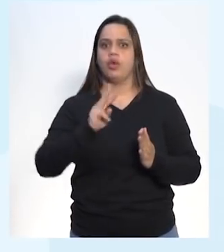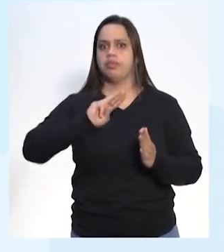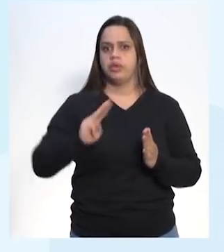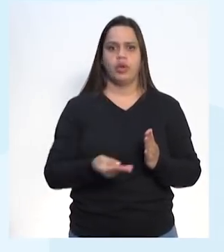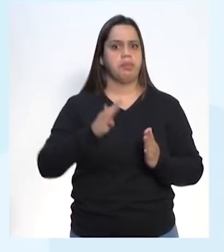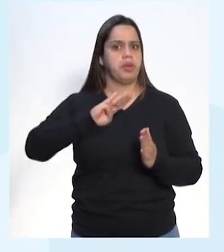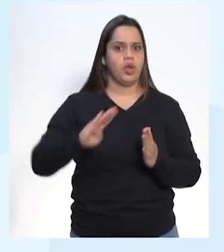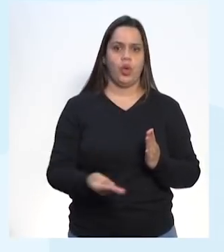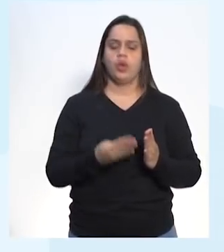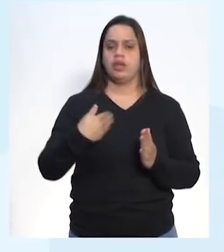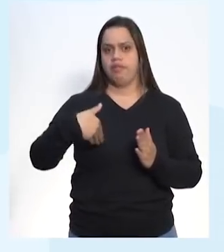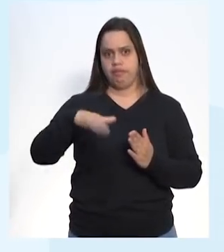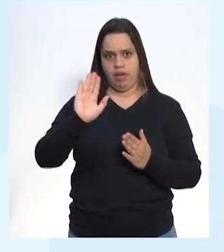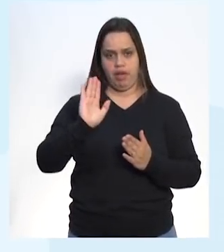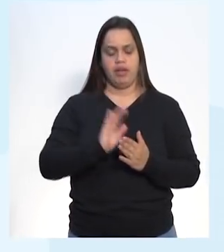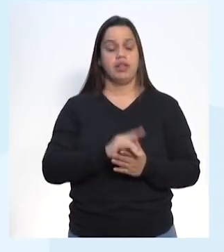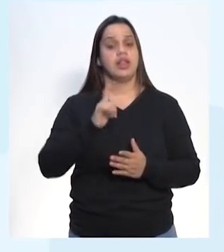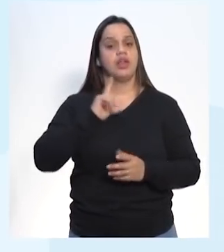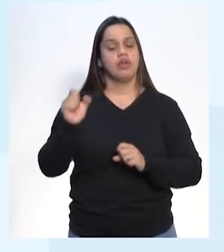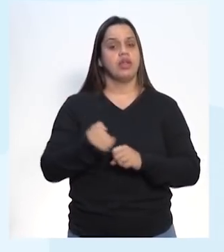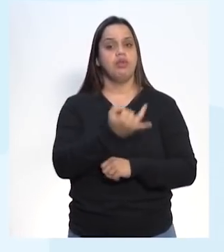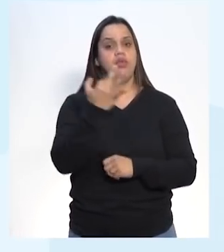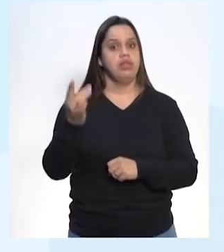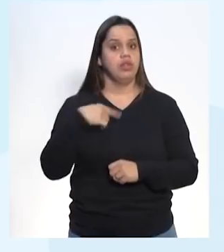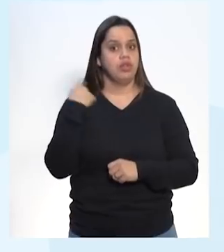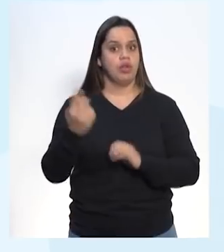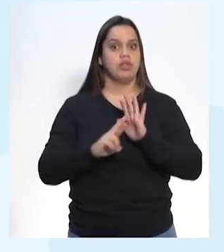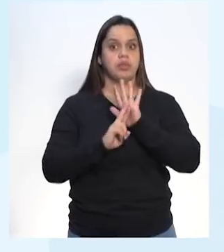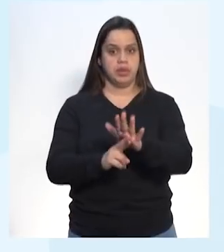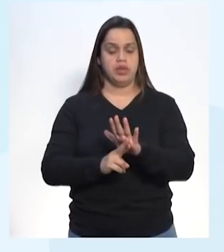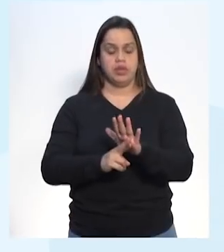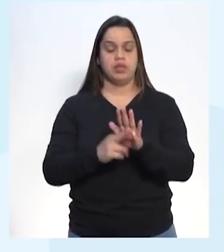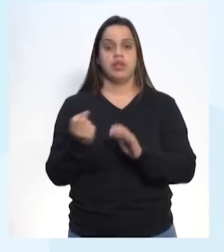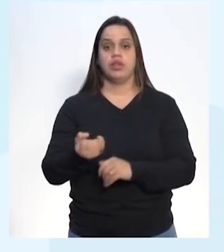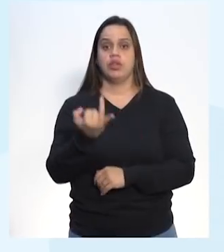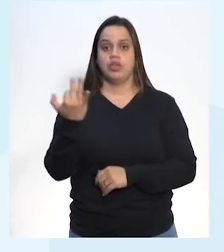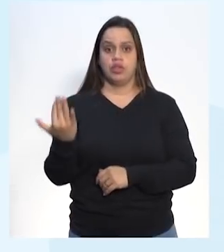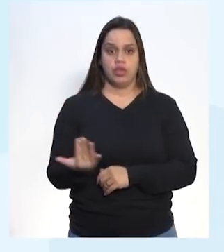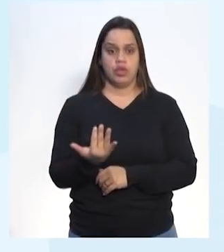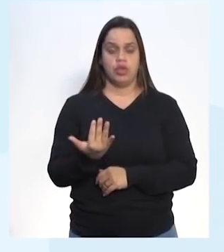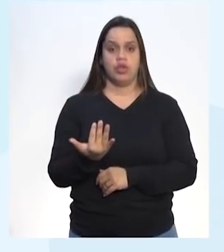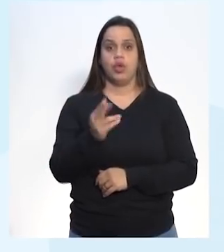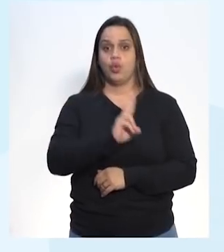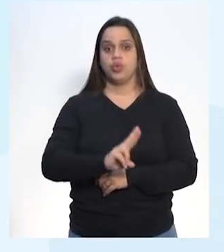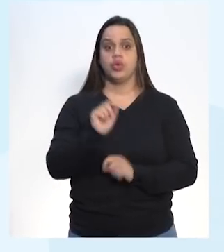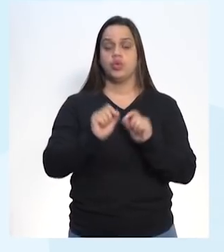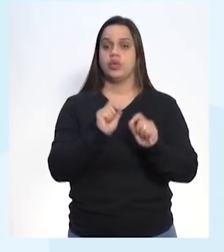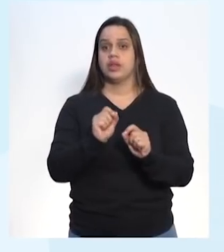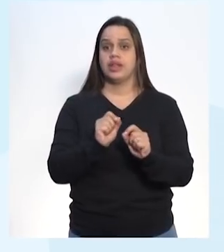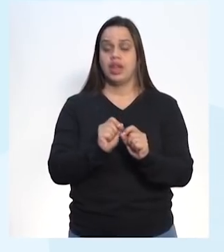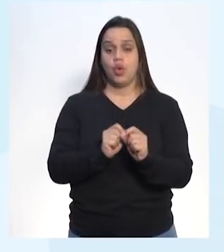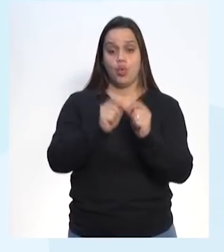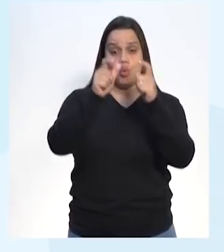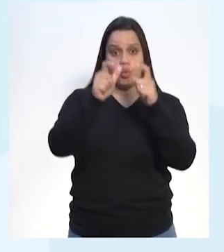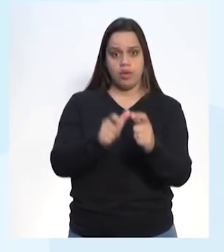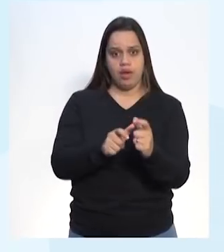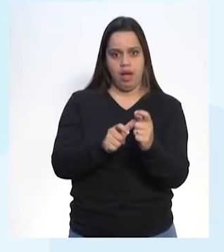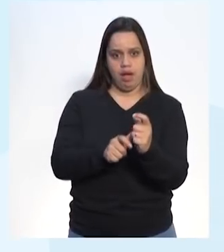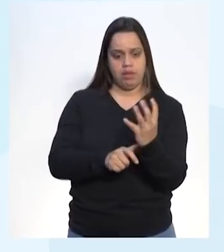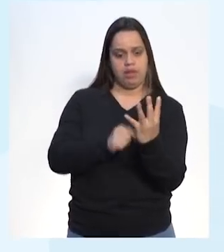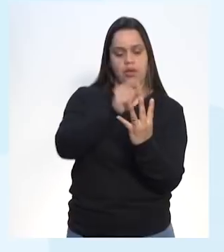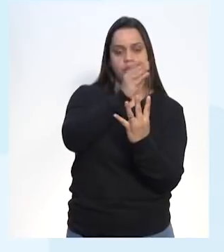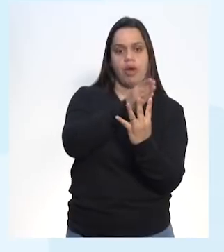trilhões, né? Então, são elementos que nós representamos os números conforme a posição, né? Então, o número